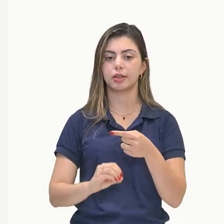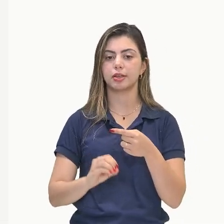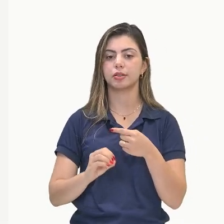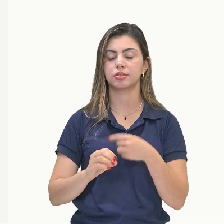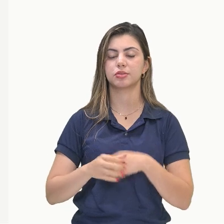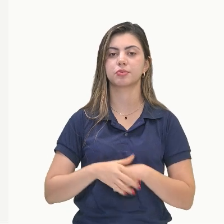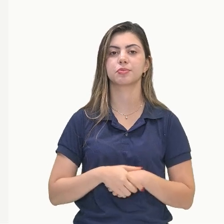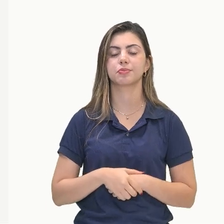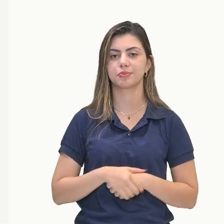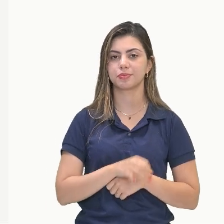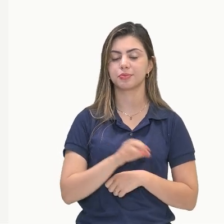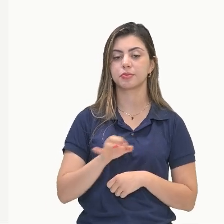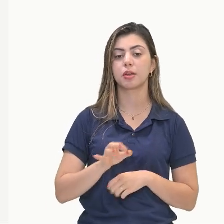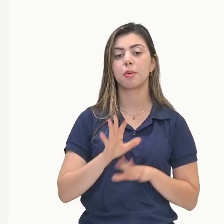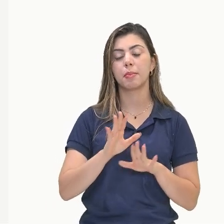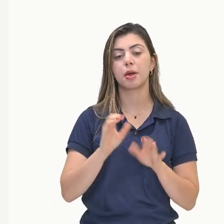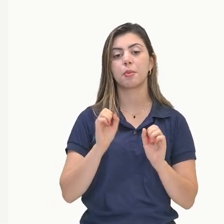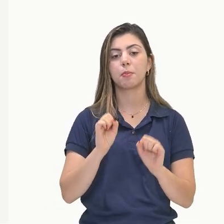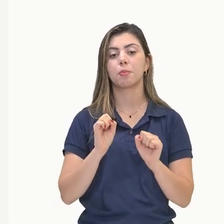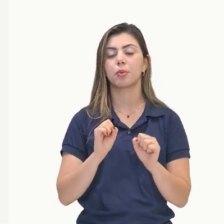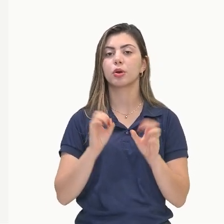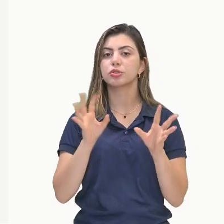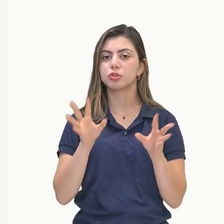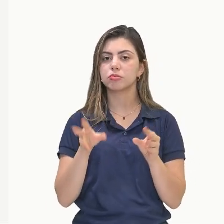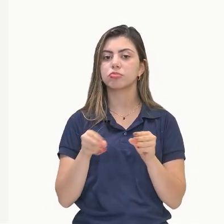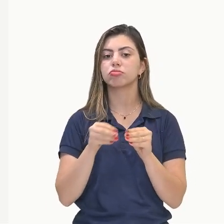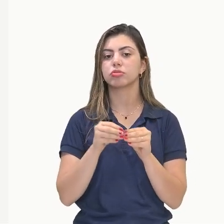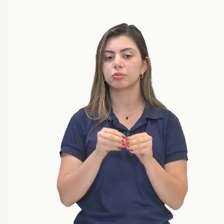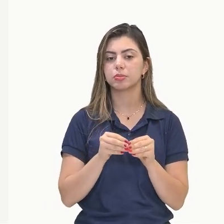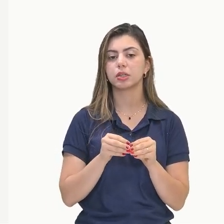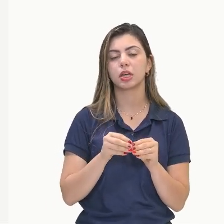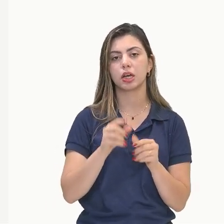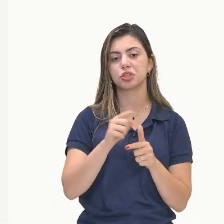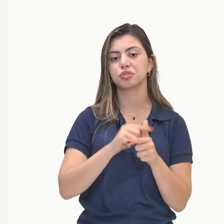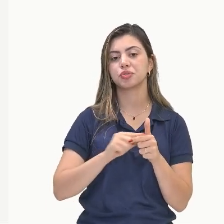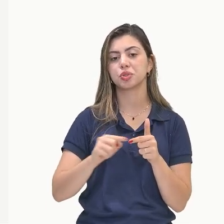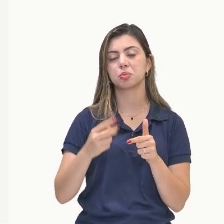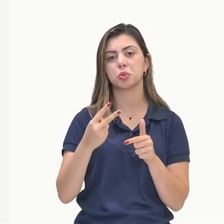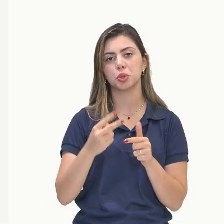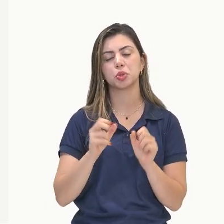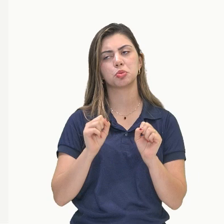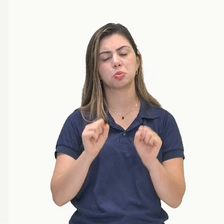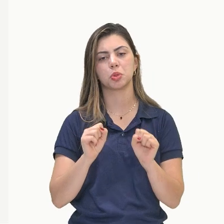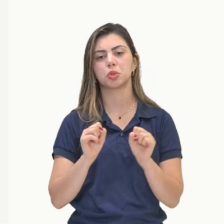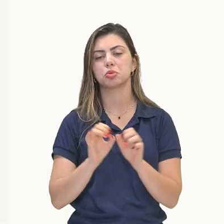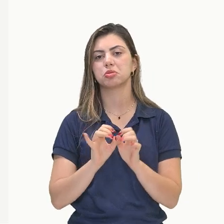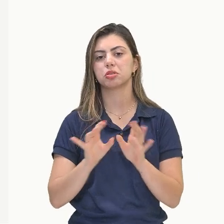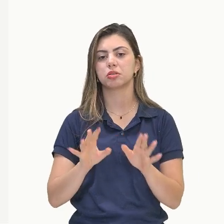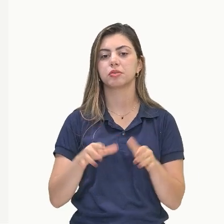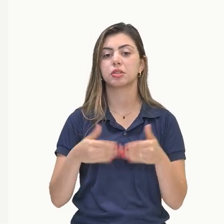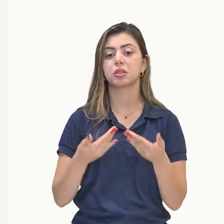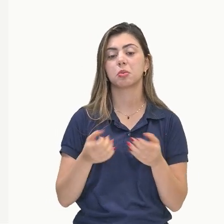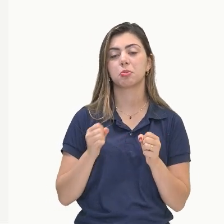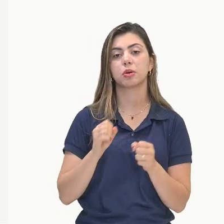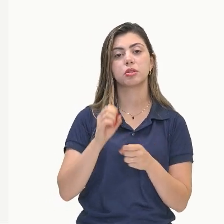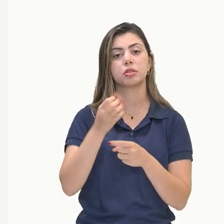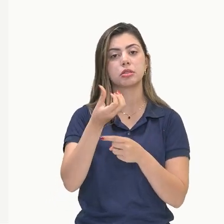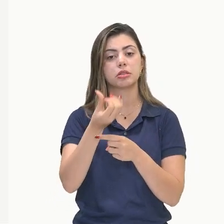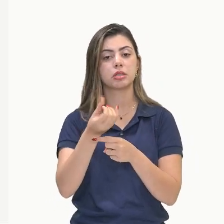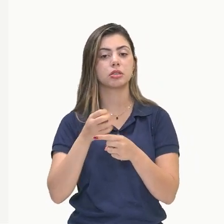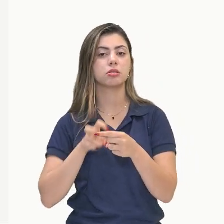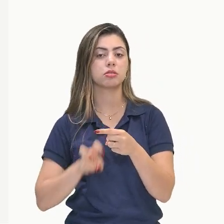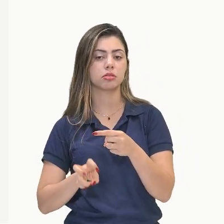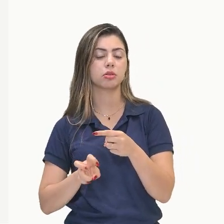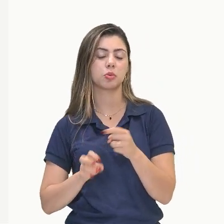microfarad. Tá? Eu posso simplificar isso aí por 2, não tem problema. Eu posso dizer que é 6 por 5 também, não tem problema